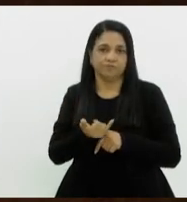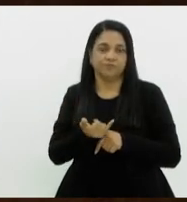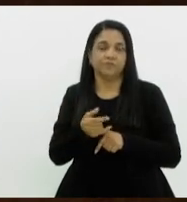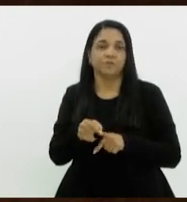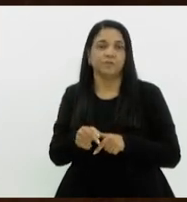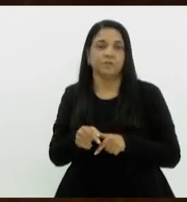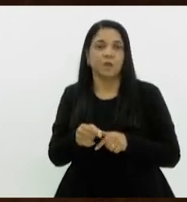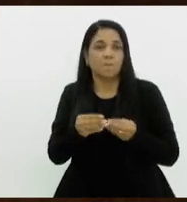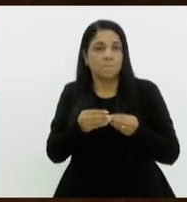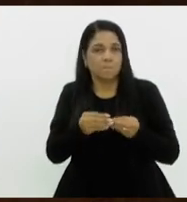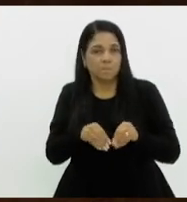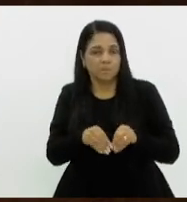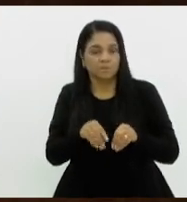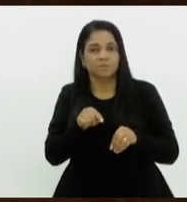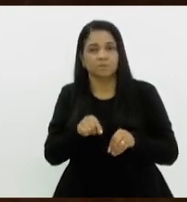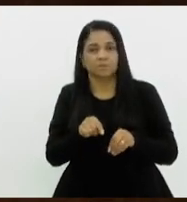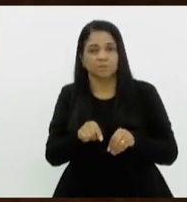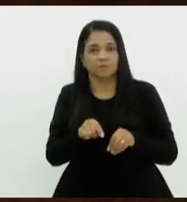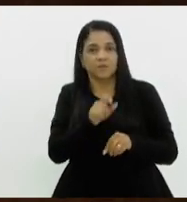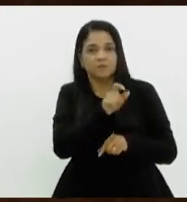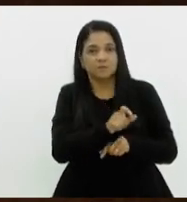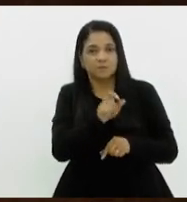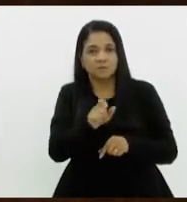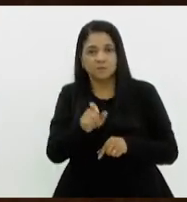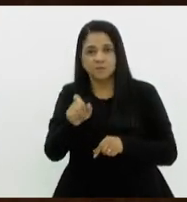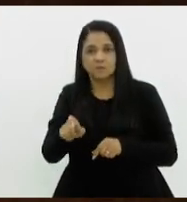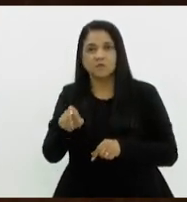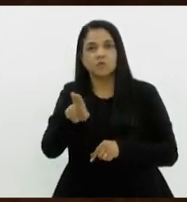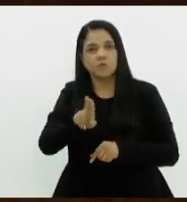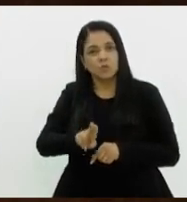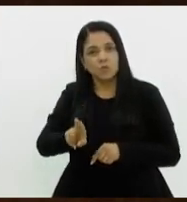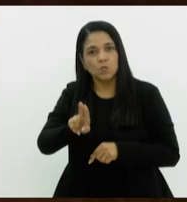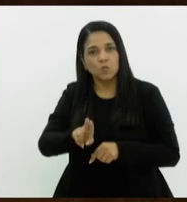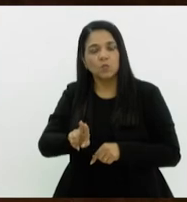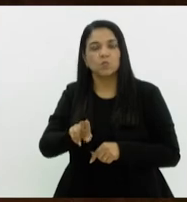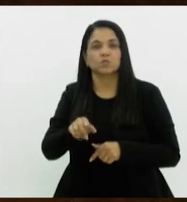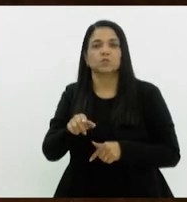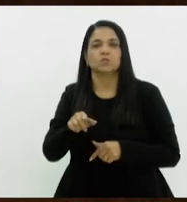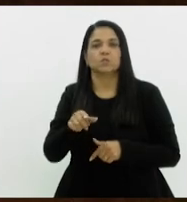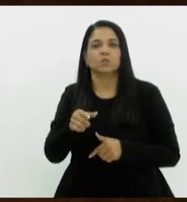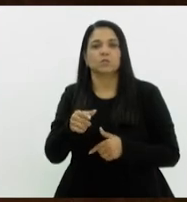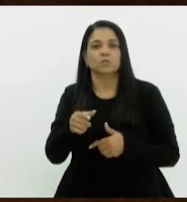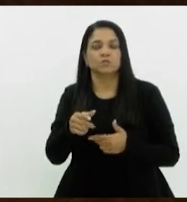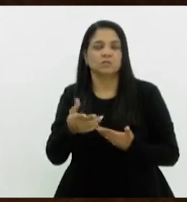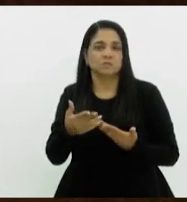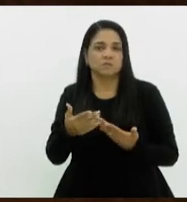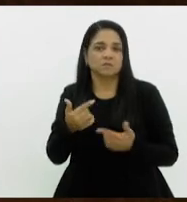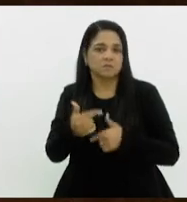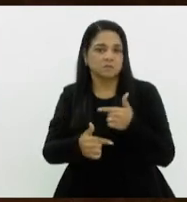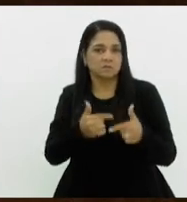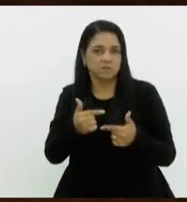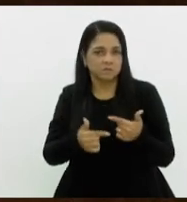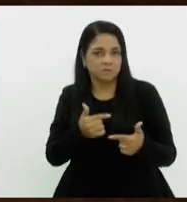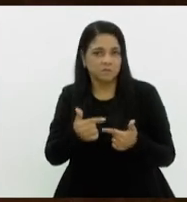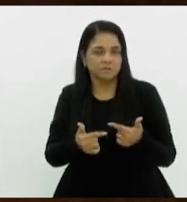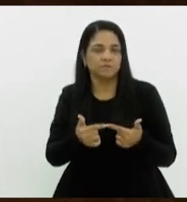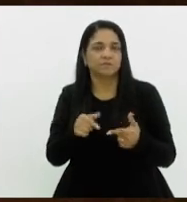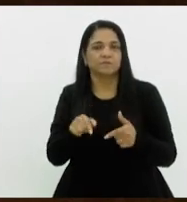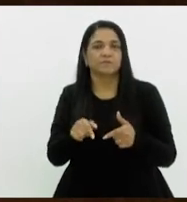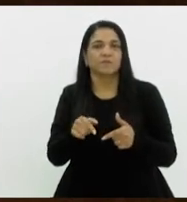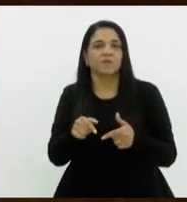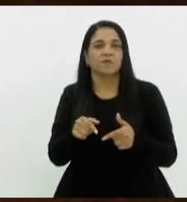afeta sobremaneira as pessoas que usam os serviços bancários, principalmente os que têm menor grau